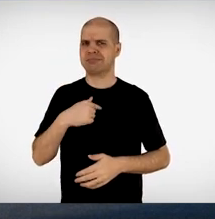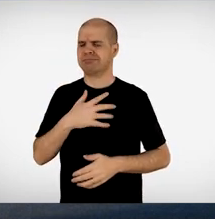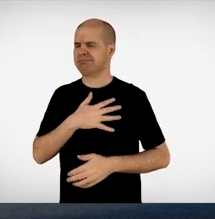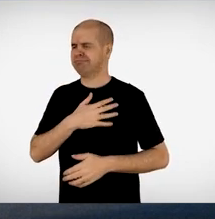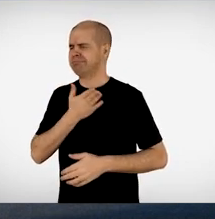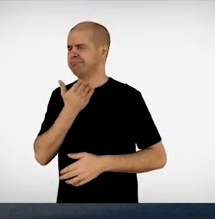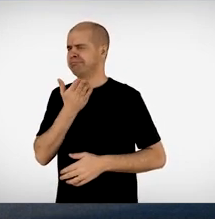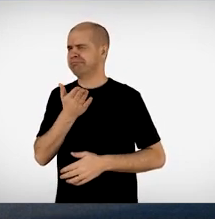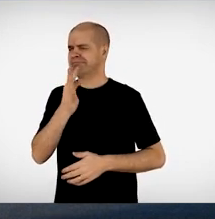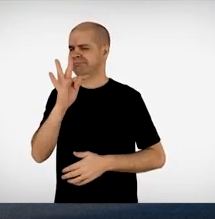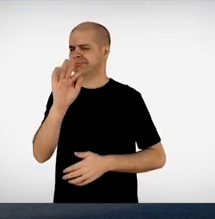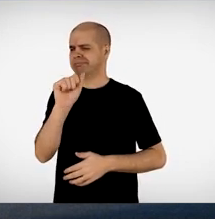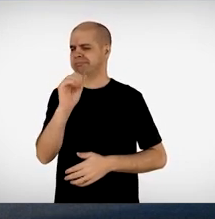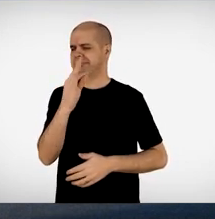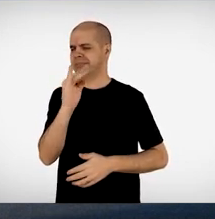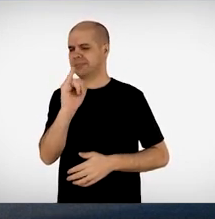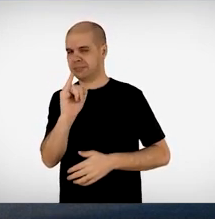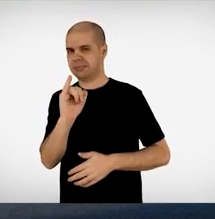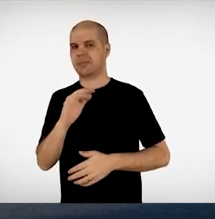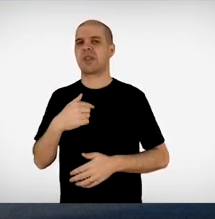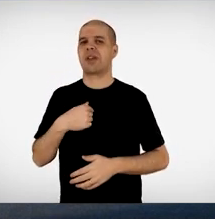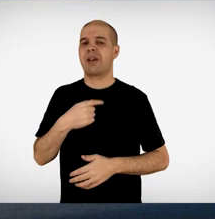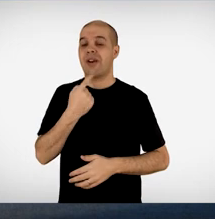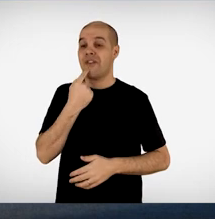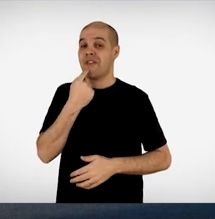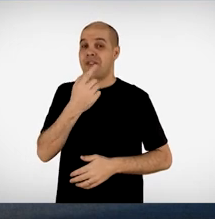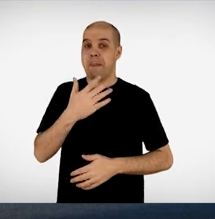da Tati, eu vou falar de mim mesma, que eu aprendi com ela.